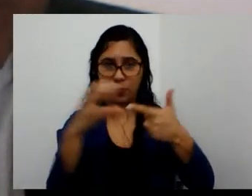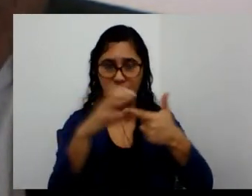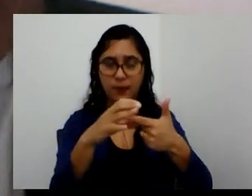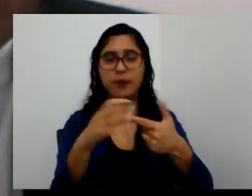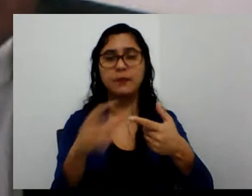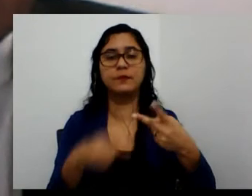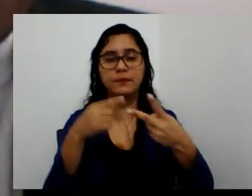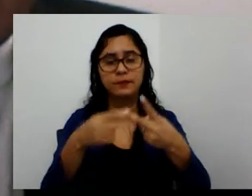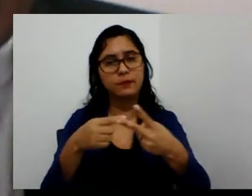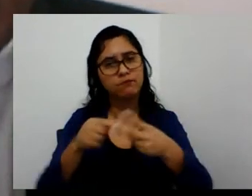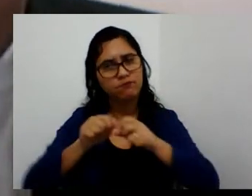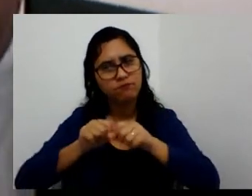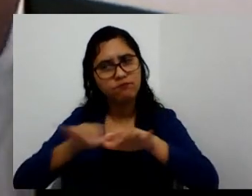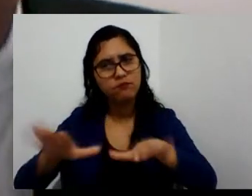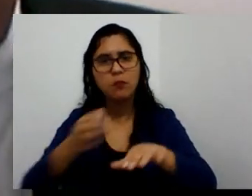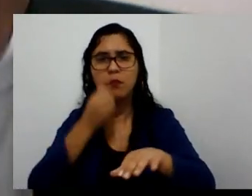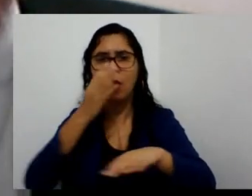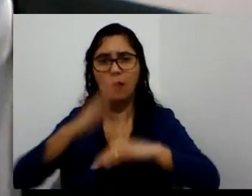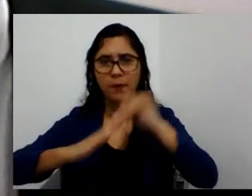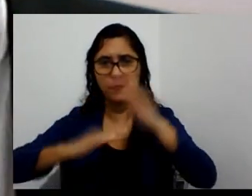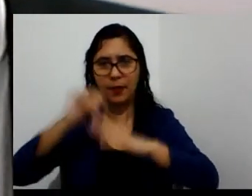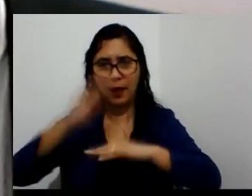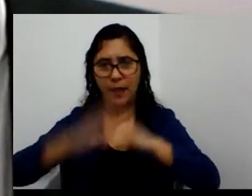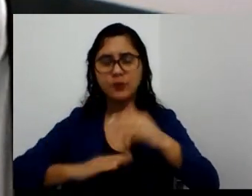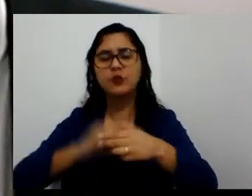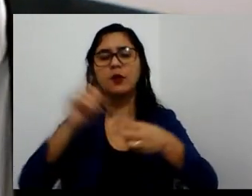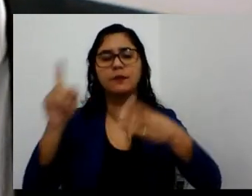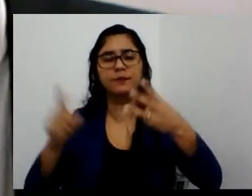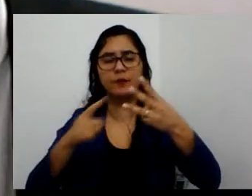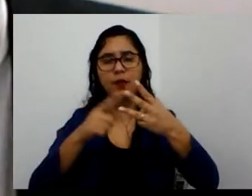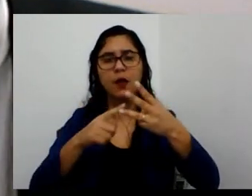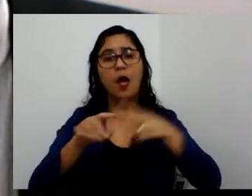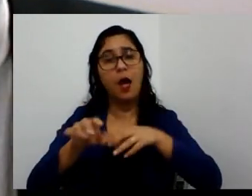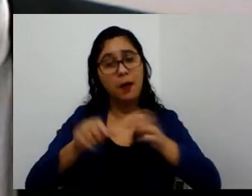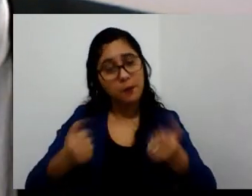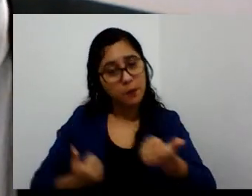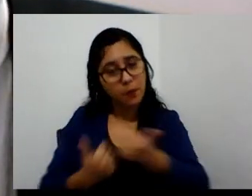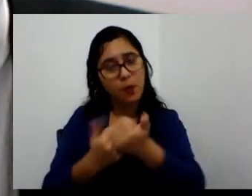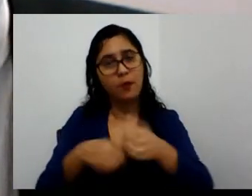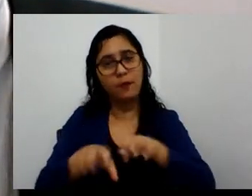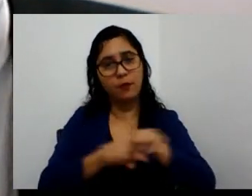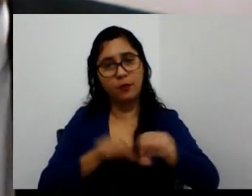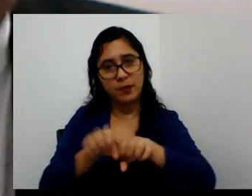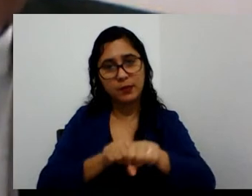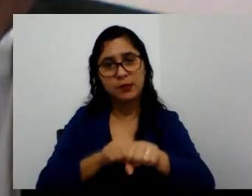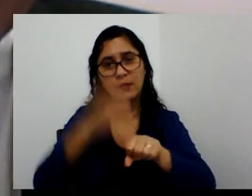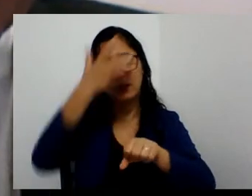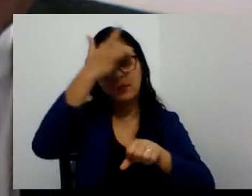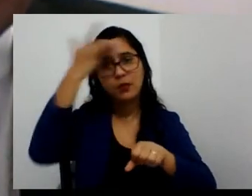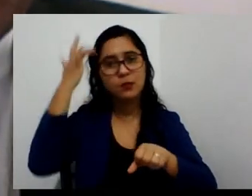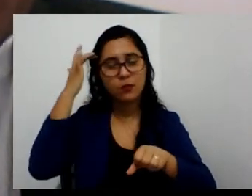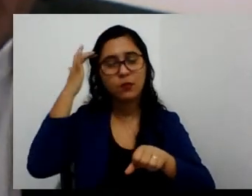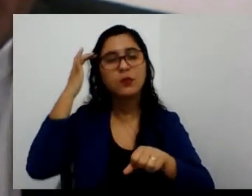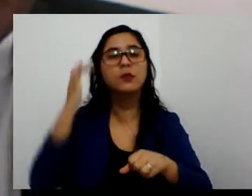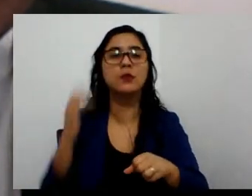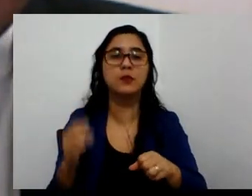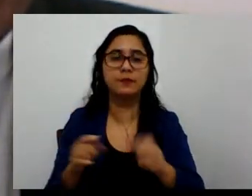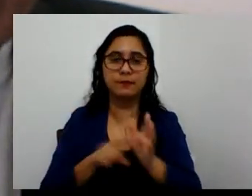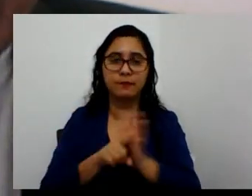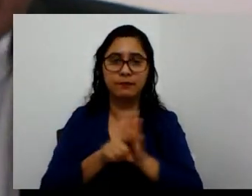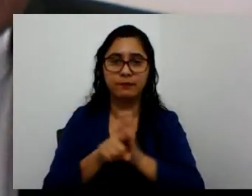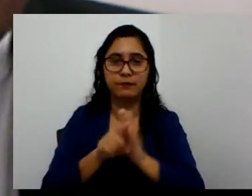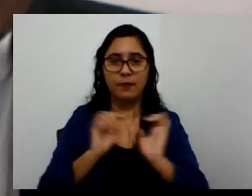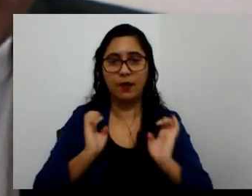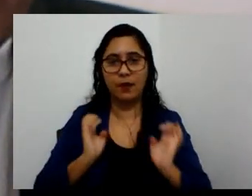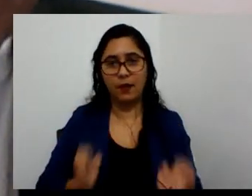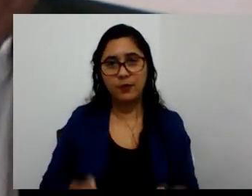boas práticas, apoio à formação de nossos pesquisadores, pesquisadores éticos, obviamente,